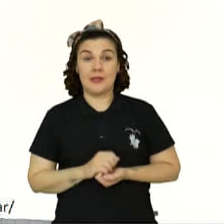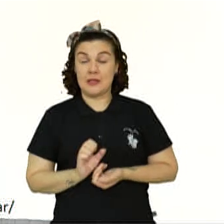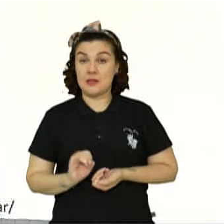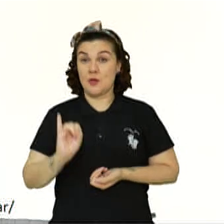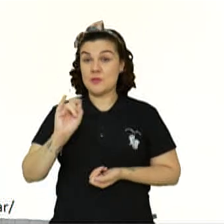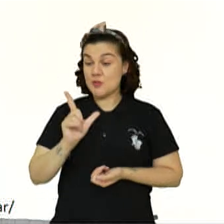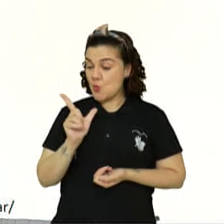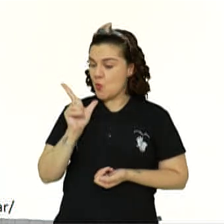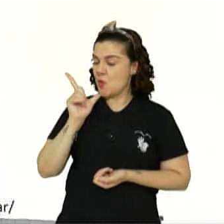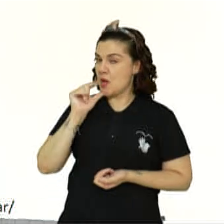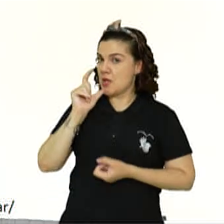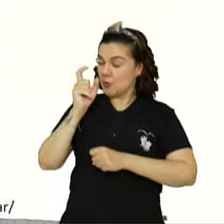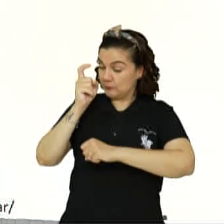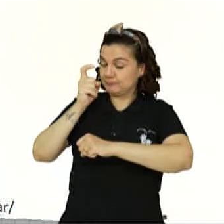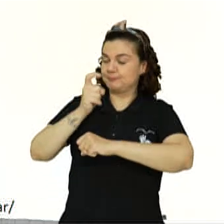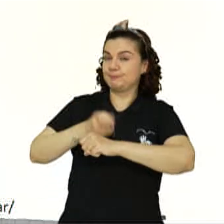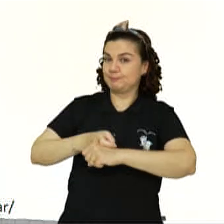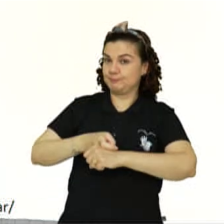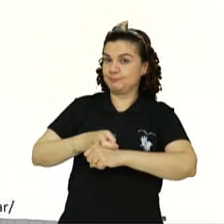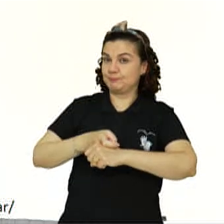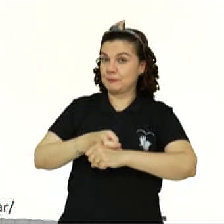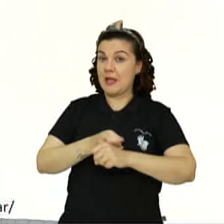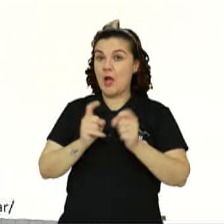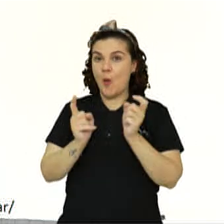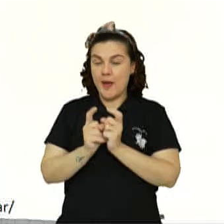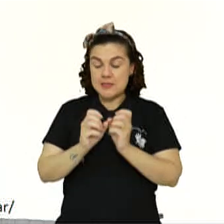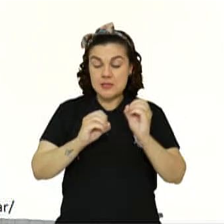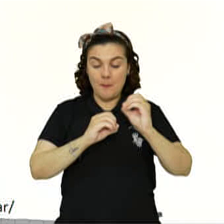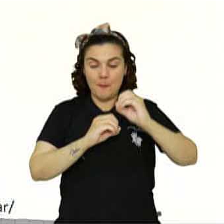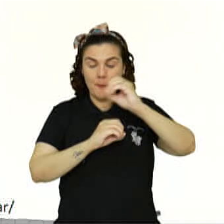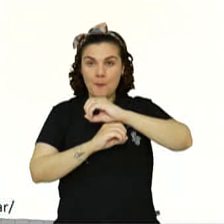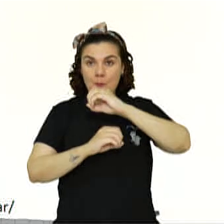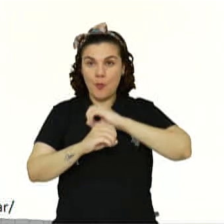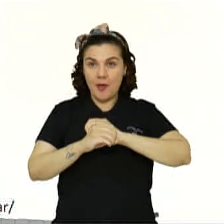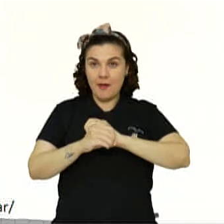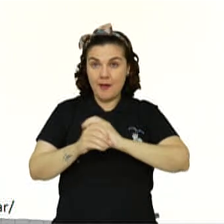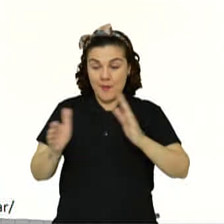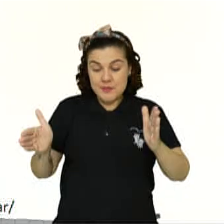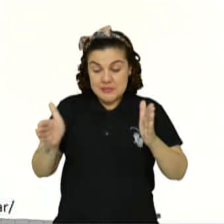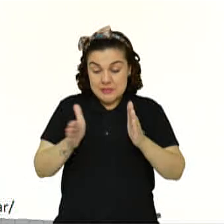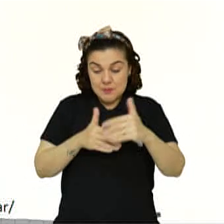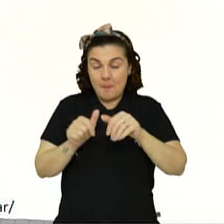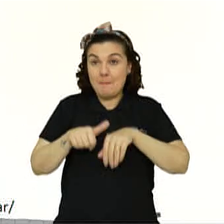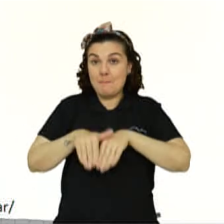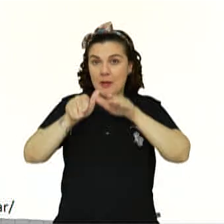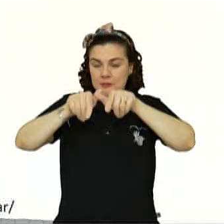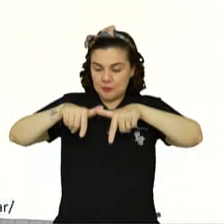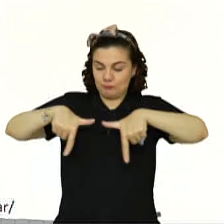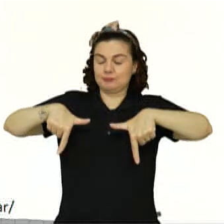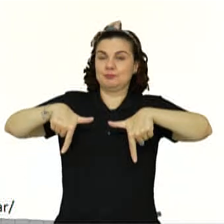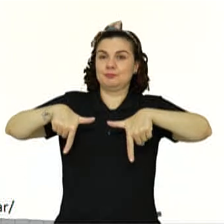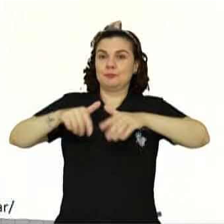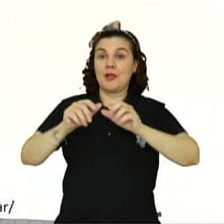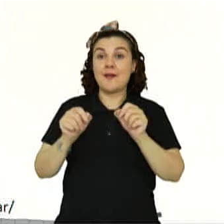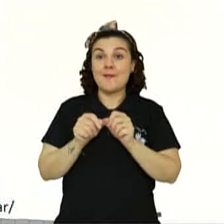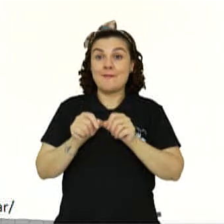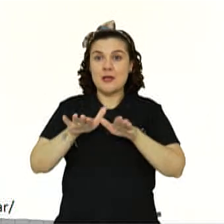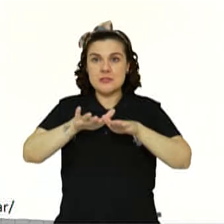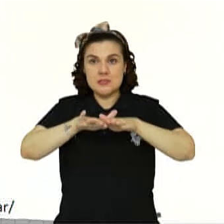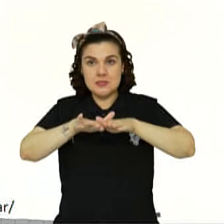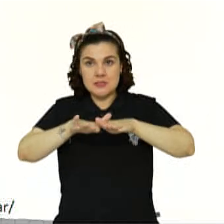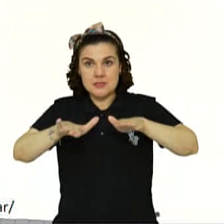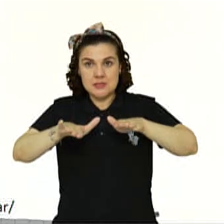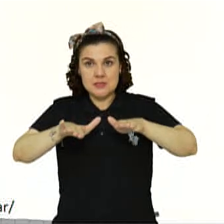líquido solidifica, essas moléculas ocupam um espaço maior, lembra? Um espaço maior, formando uma